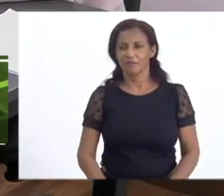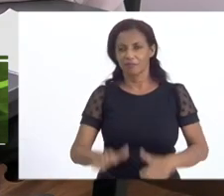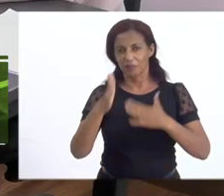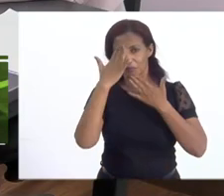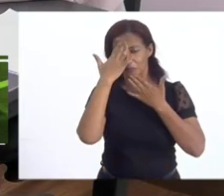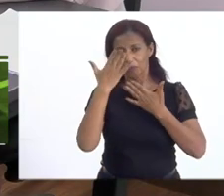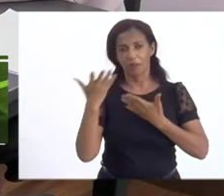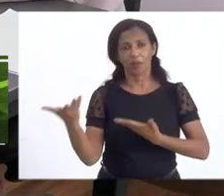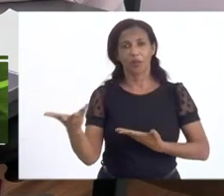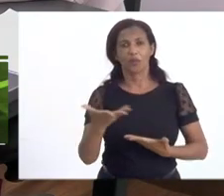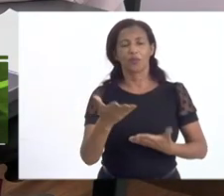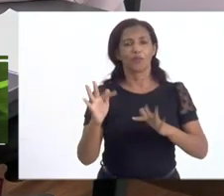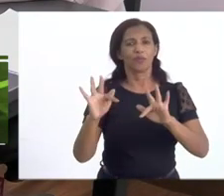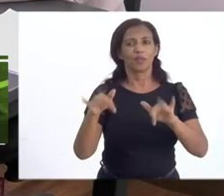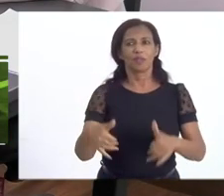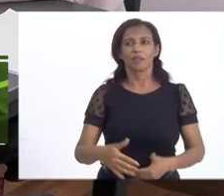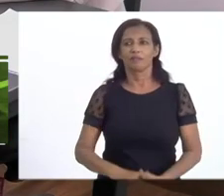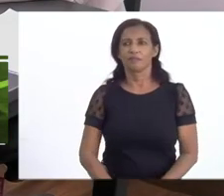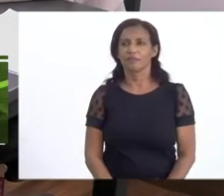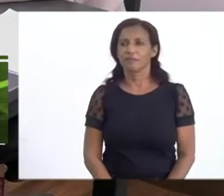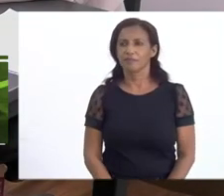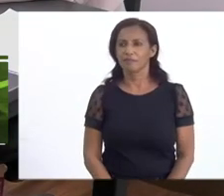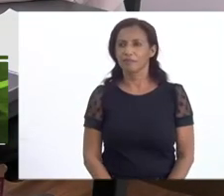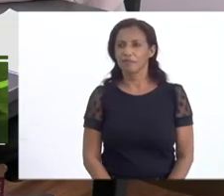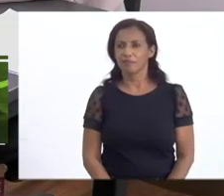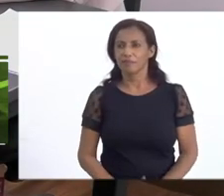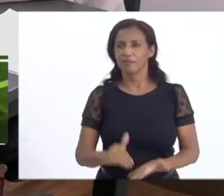Obrigada. Agora eu vou passar as considerações finais